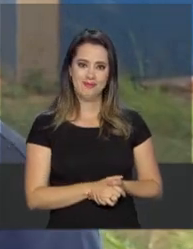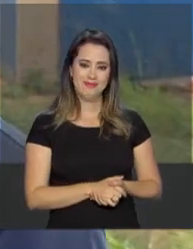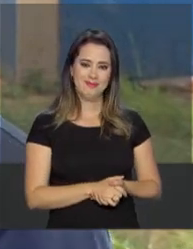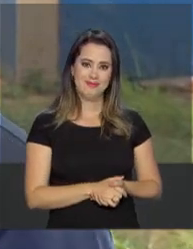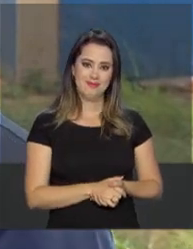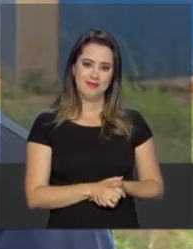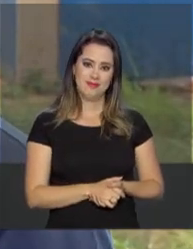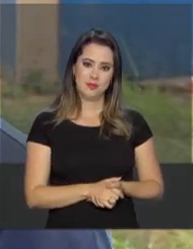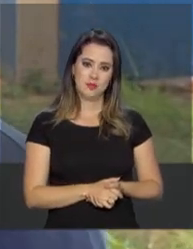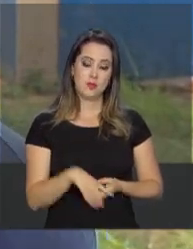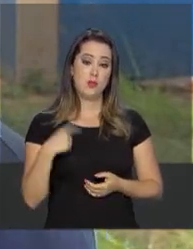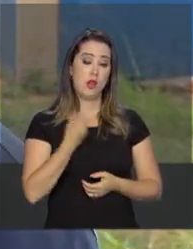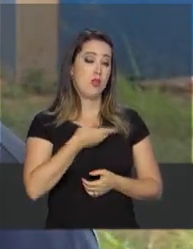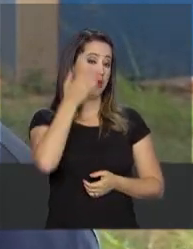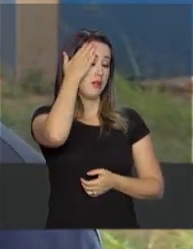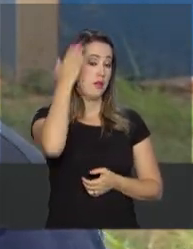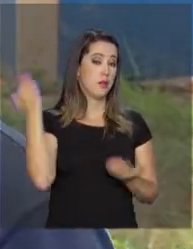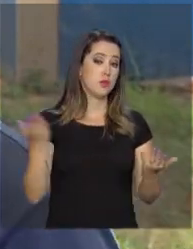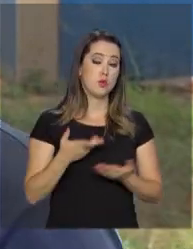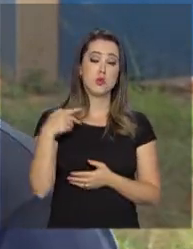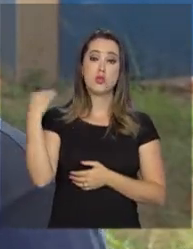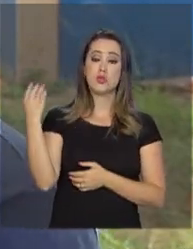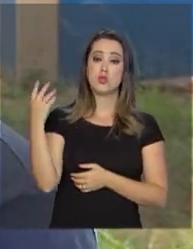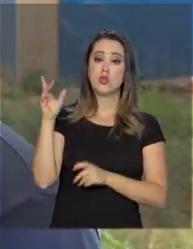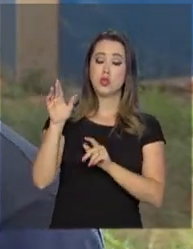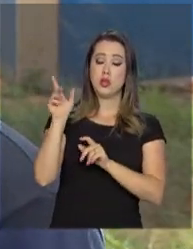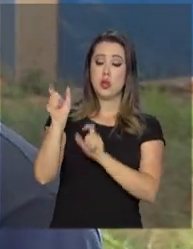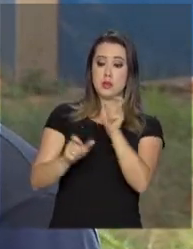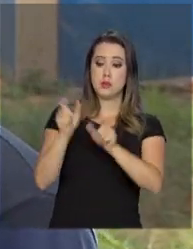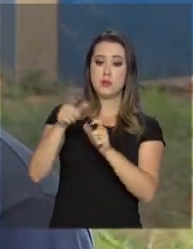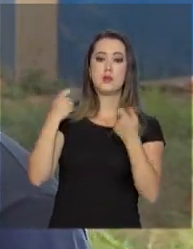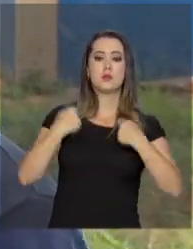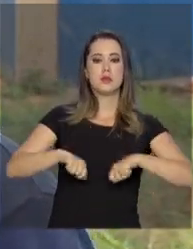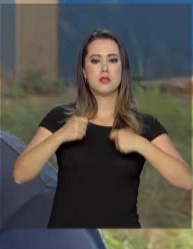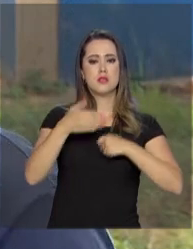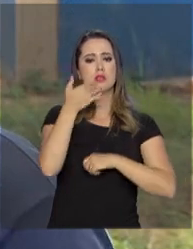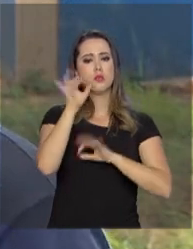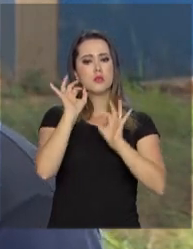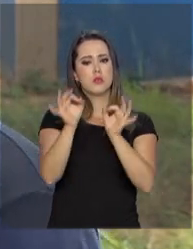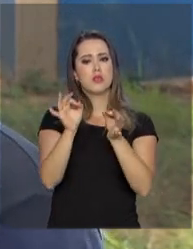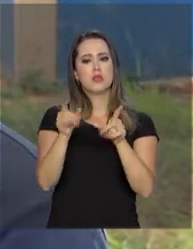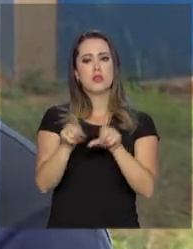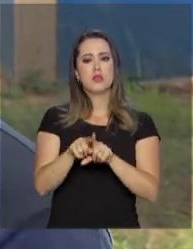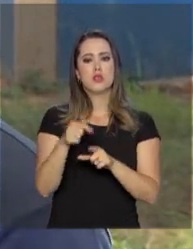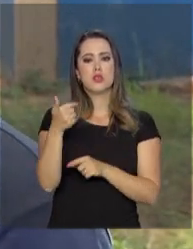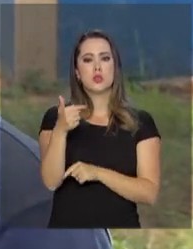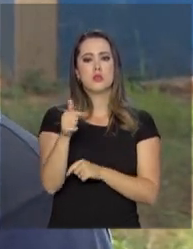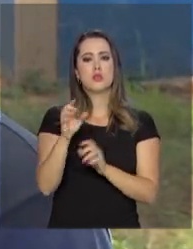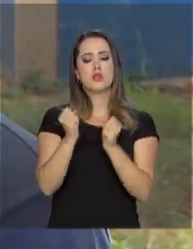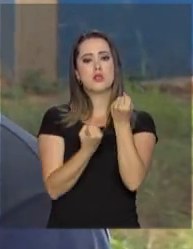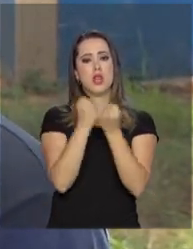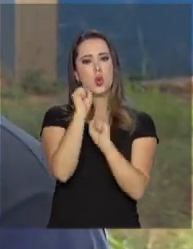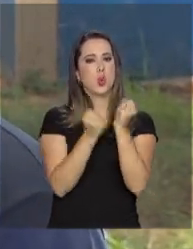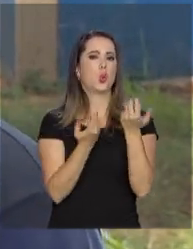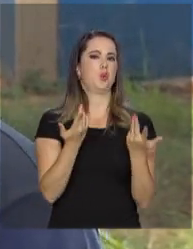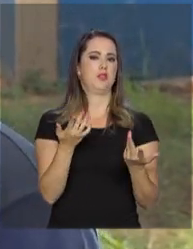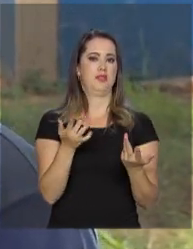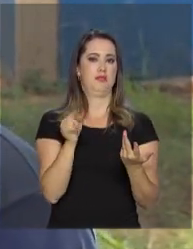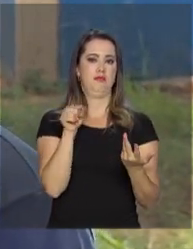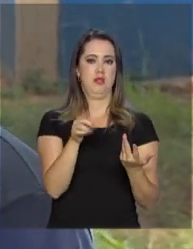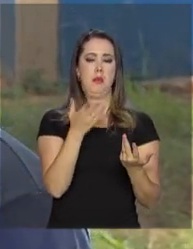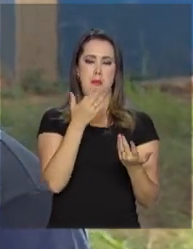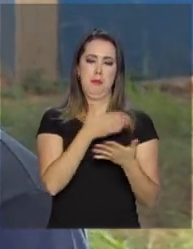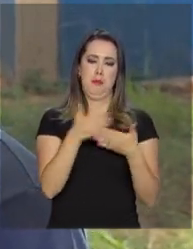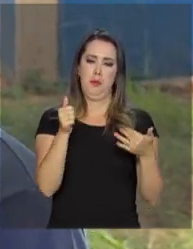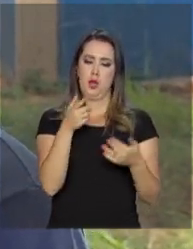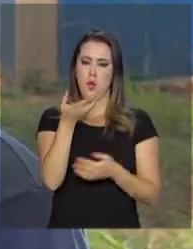população necessita muito de alimentos, e alimentos de qualidade, alimentos sem esses industrializados. E aqui nós temos esse